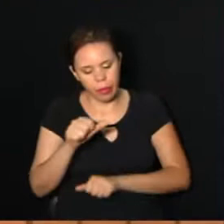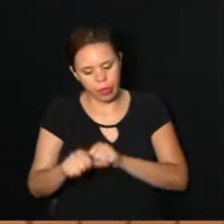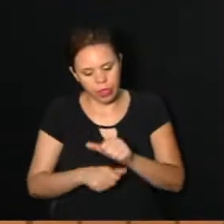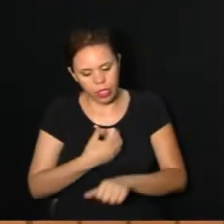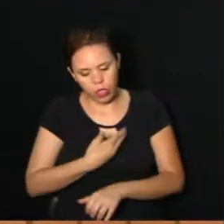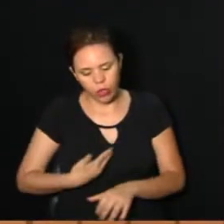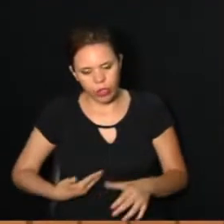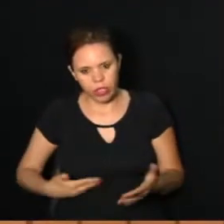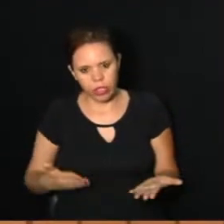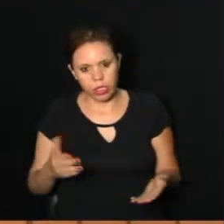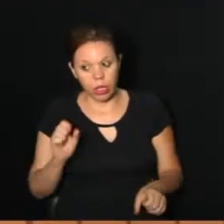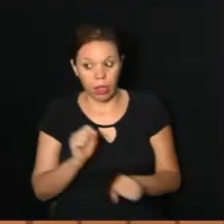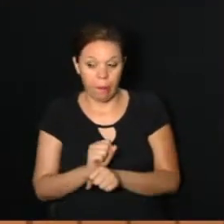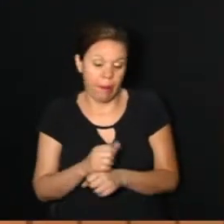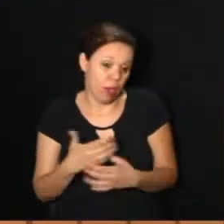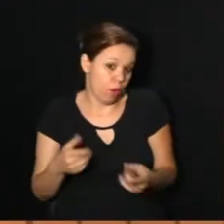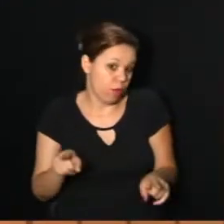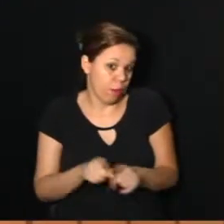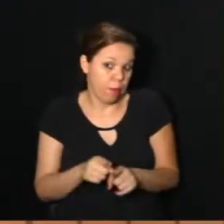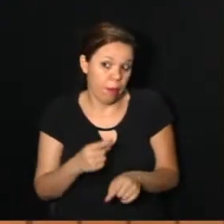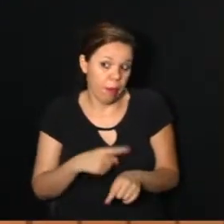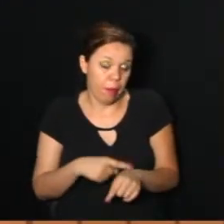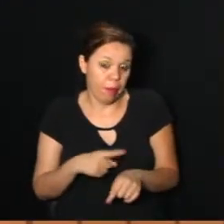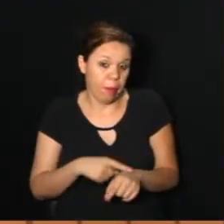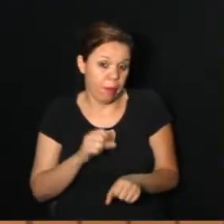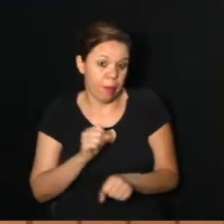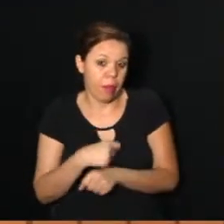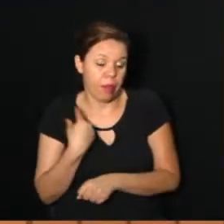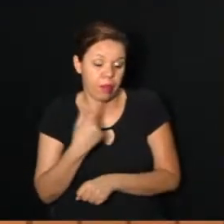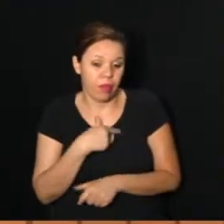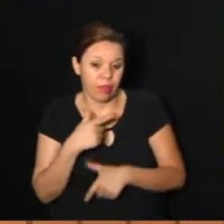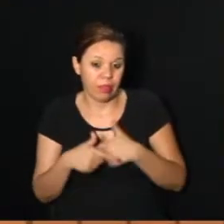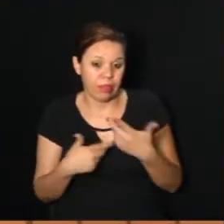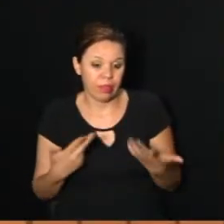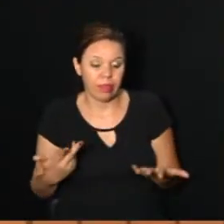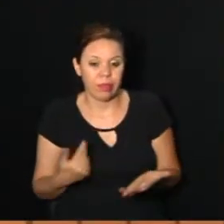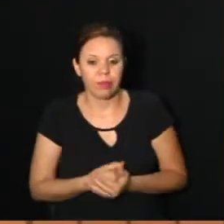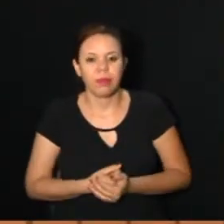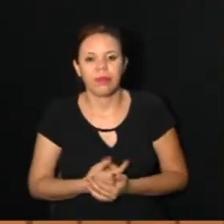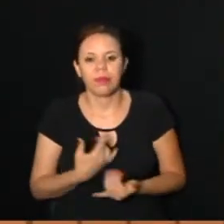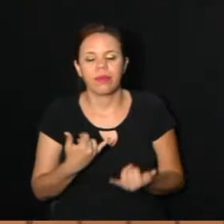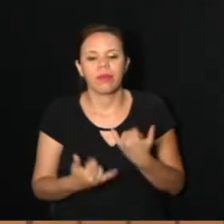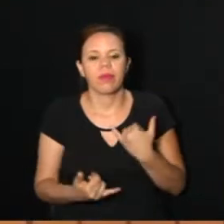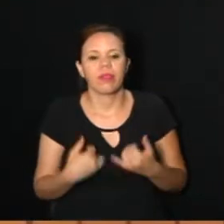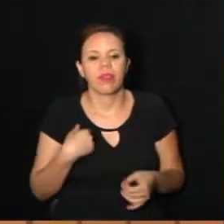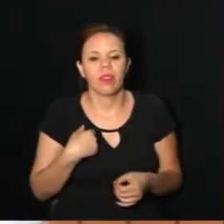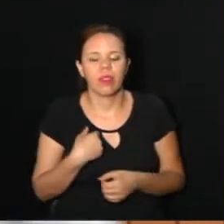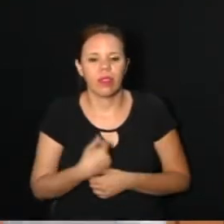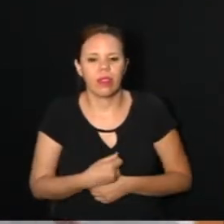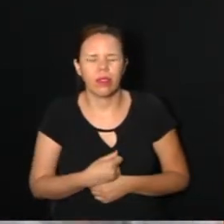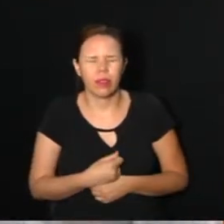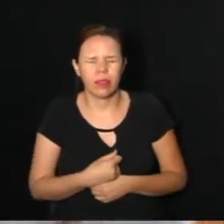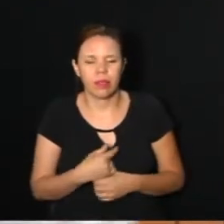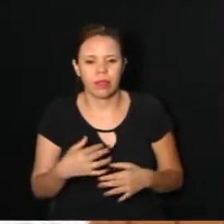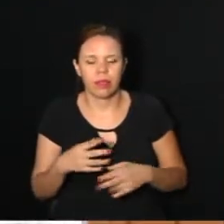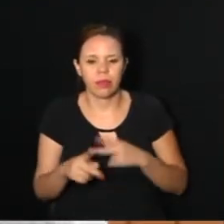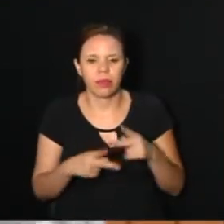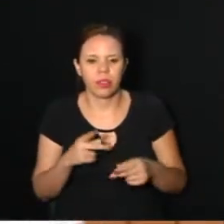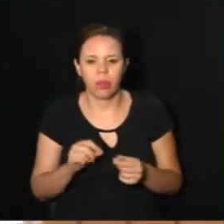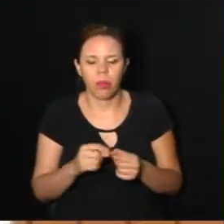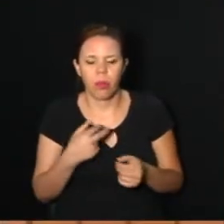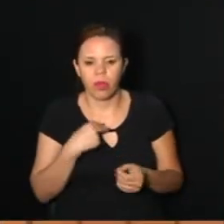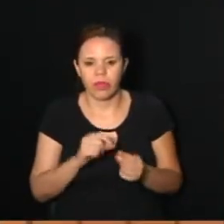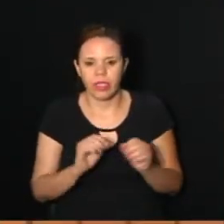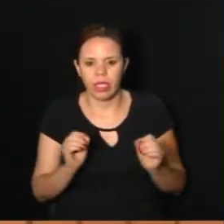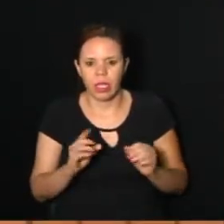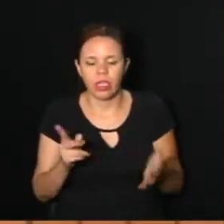até chegou a paralisar. Né? Chegou a dar um trabalhão para nós de Gramado e a gente, parecendo que a desculpa era o município. Não posso fazer nada, mas é a